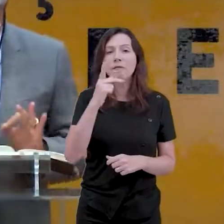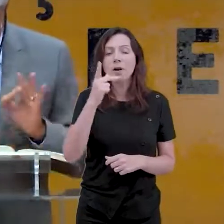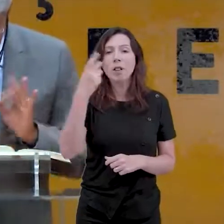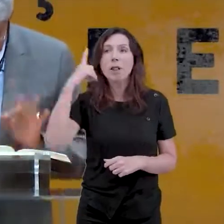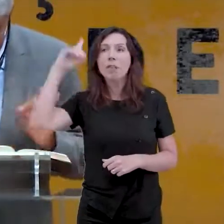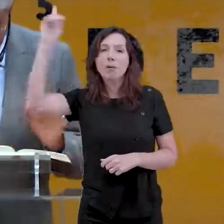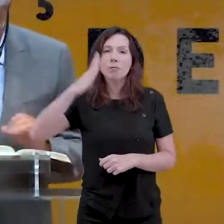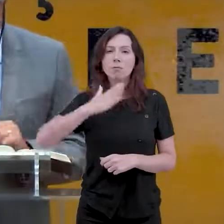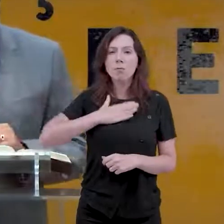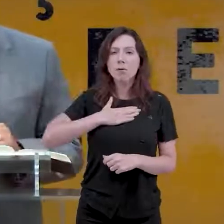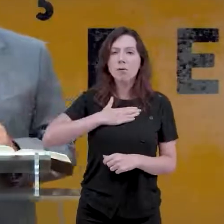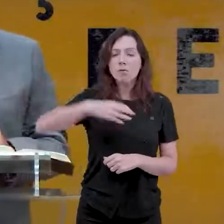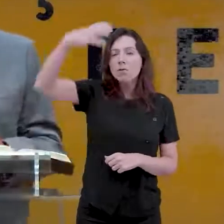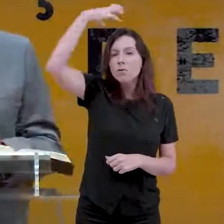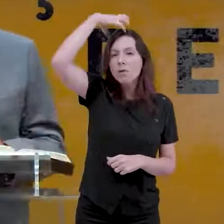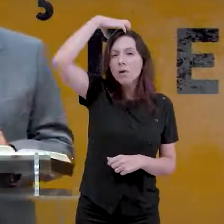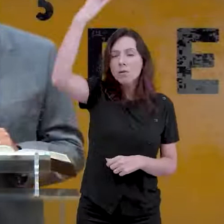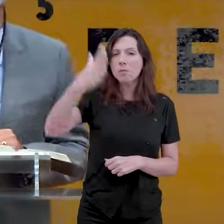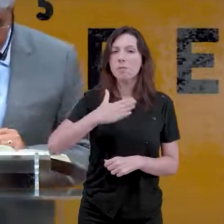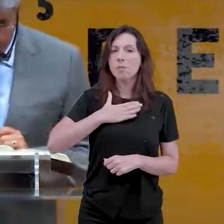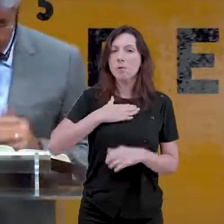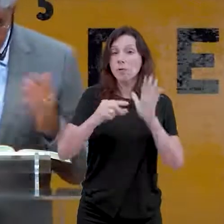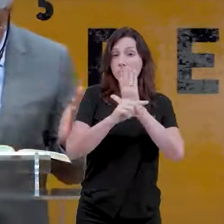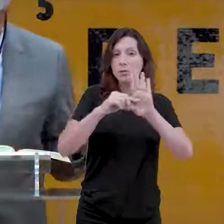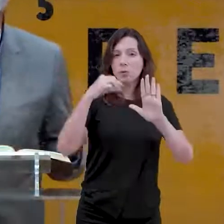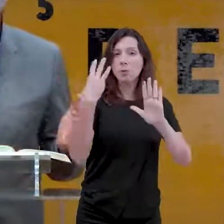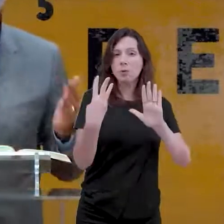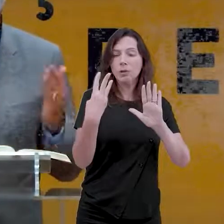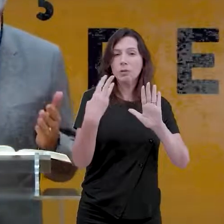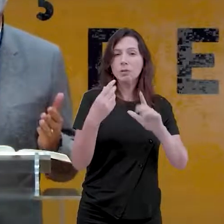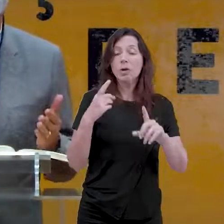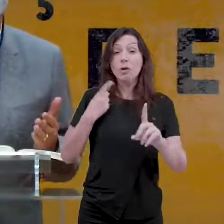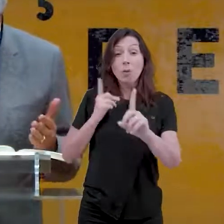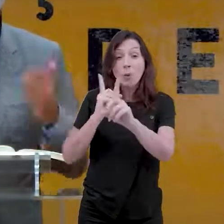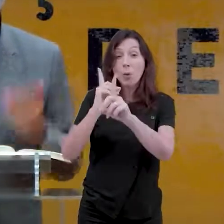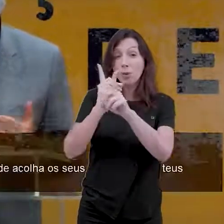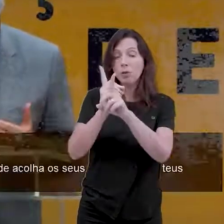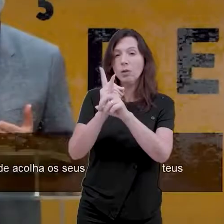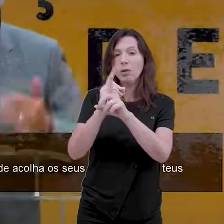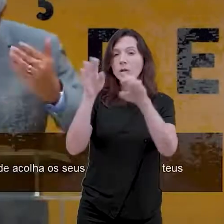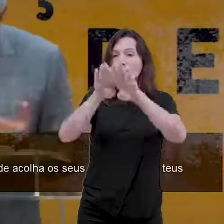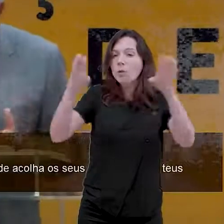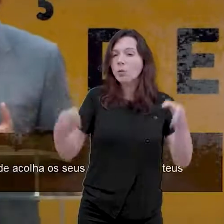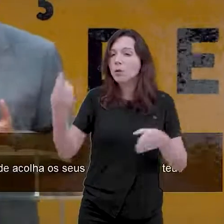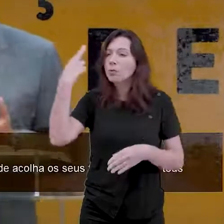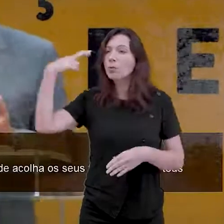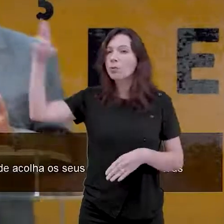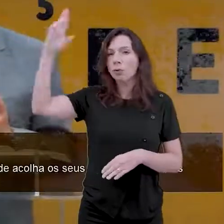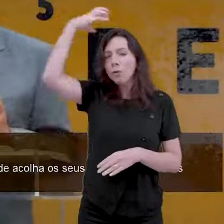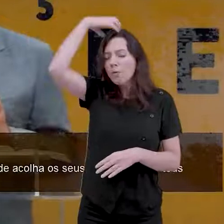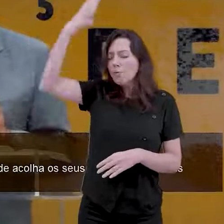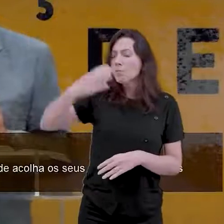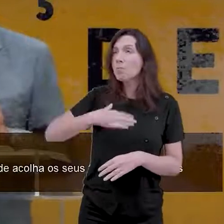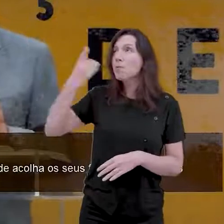meu e Rei meu. Versículo 3, eu os teus altares, Senhor dos exércitos, Rei meu e Deus